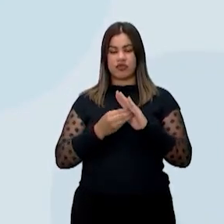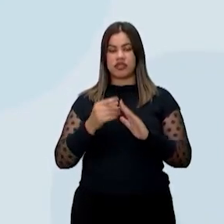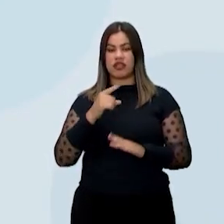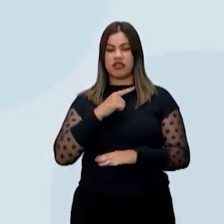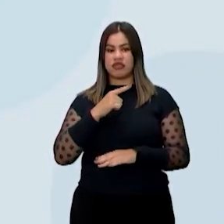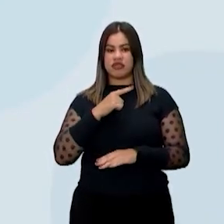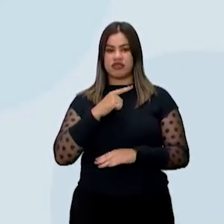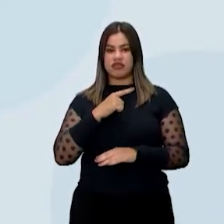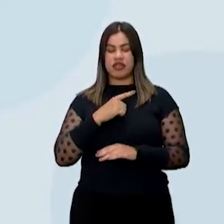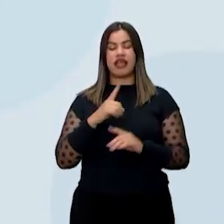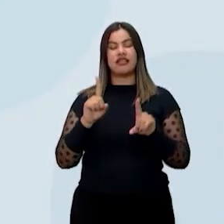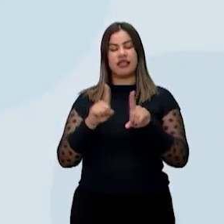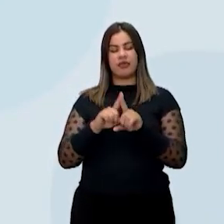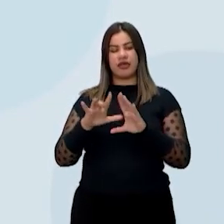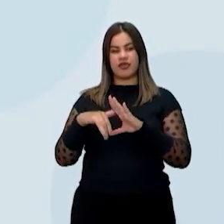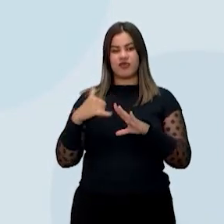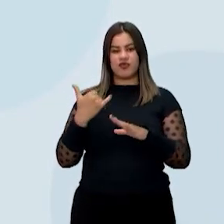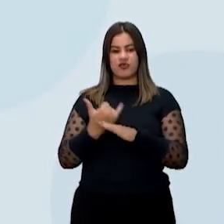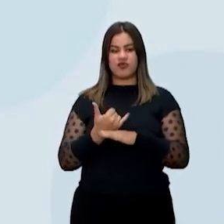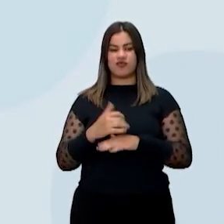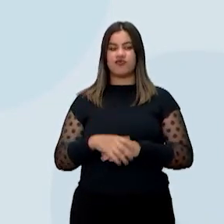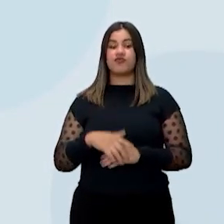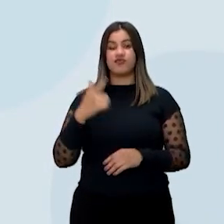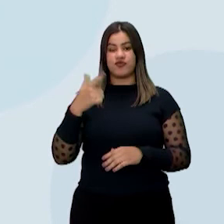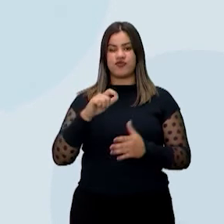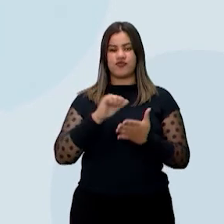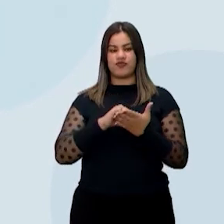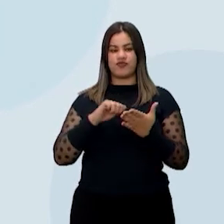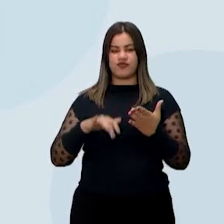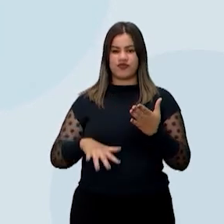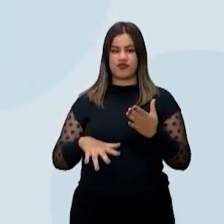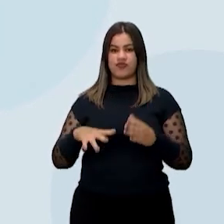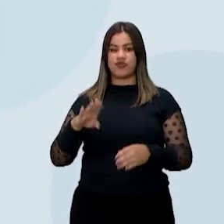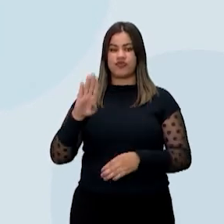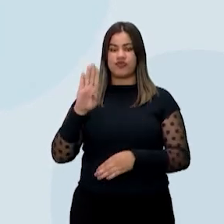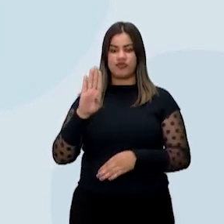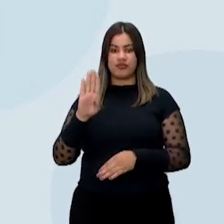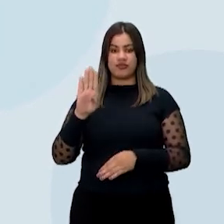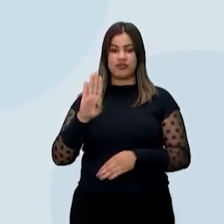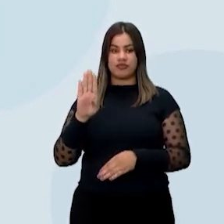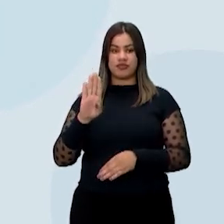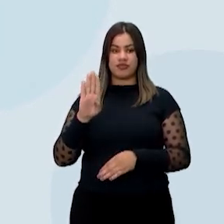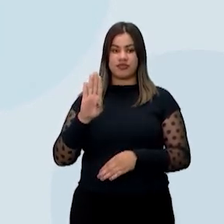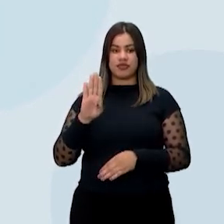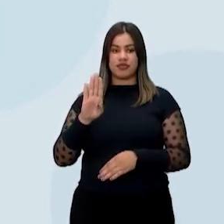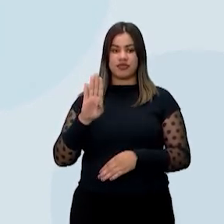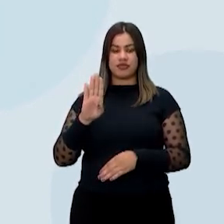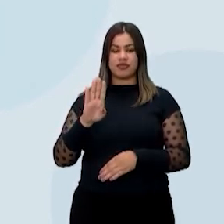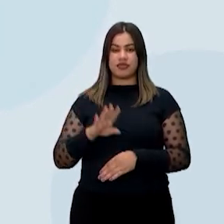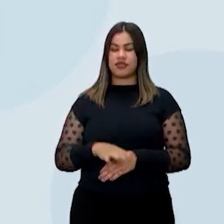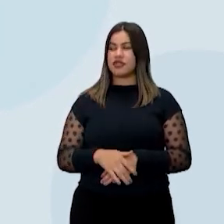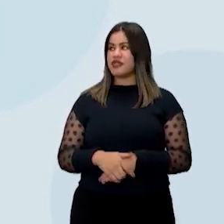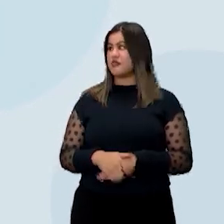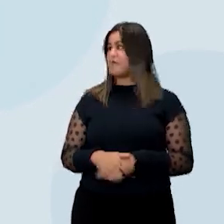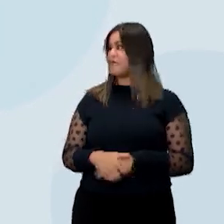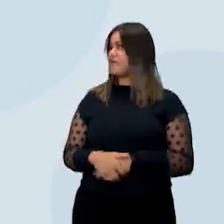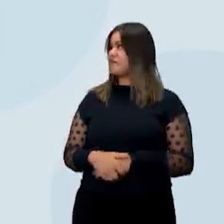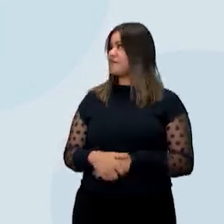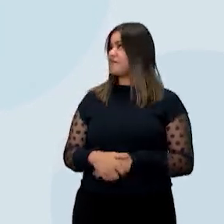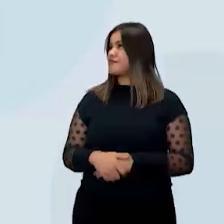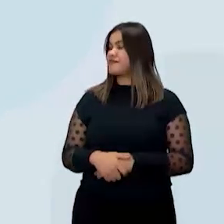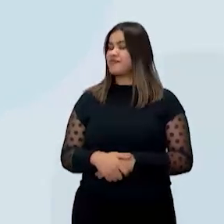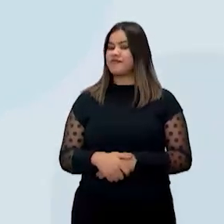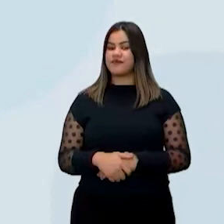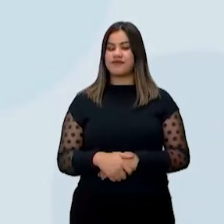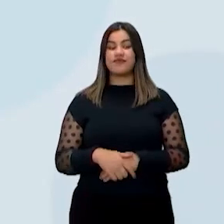também no YouTube. Vamos fazer mais um, ó. A atividade B da atividade 1, ainda considerando